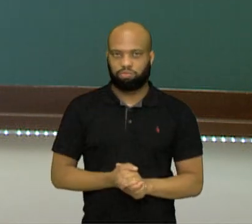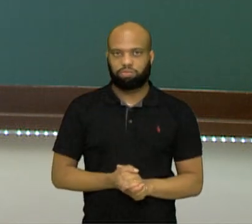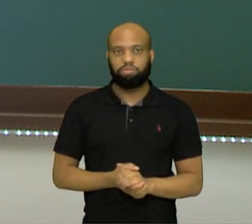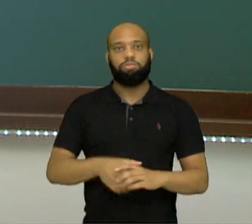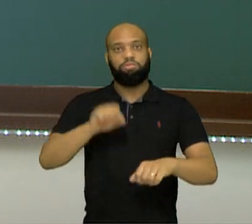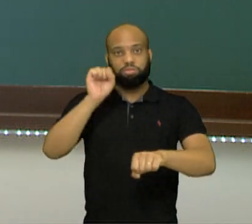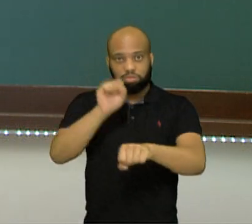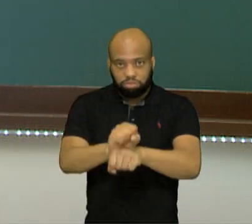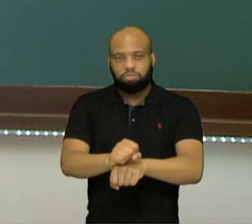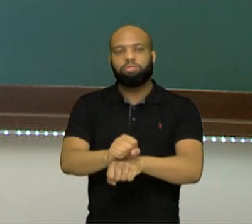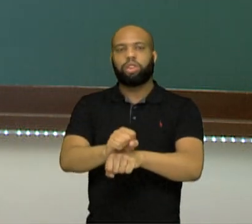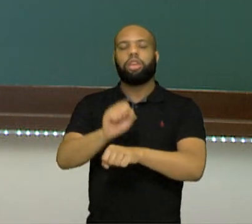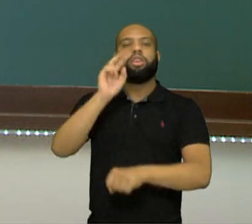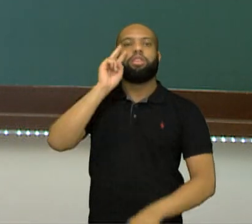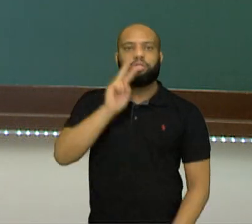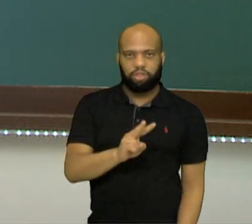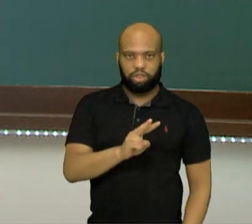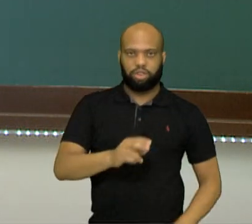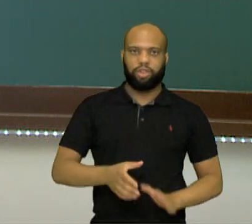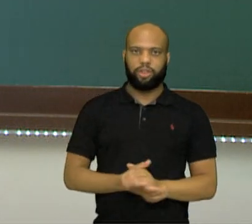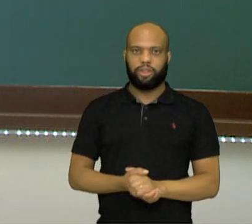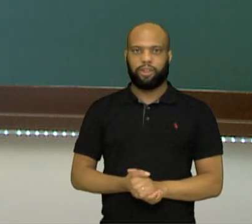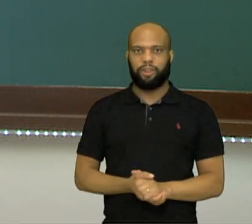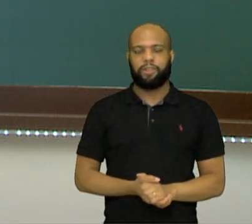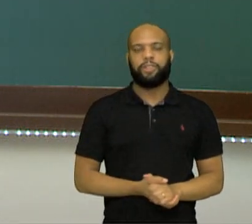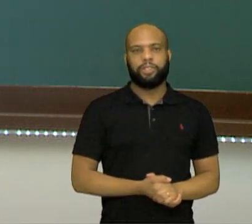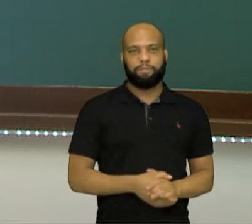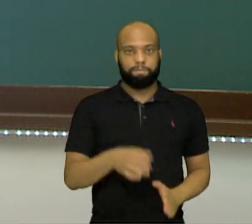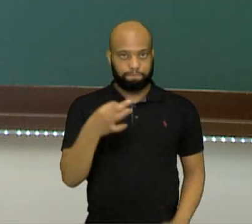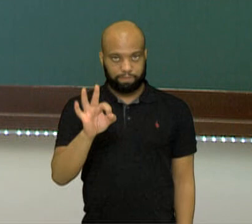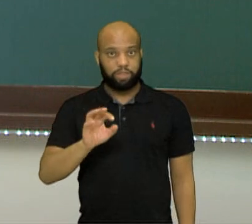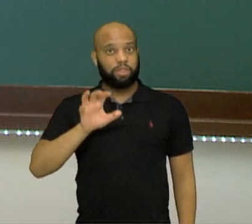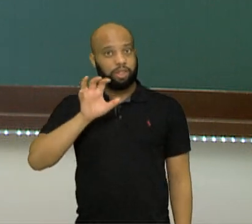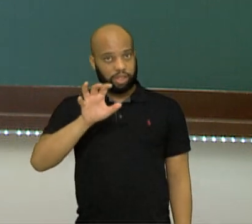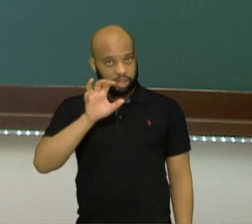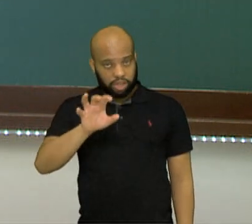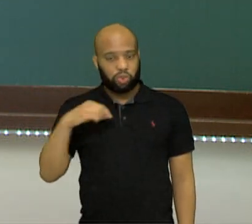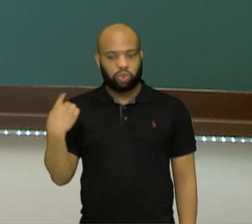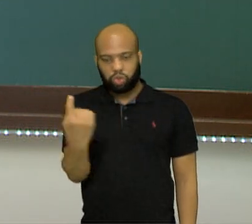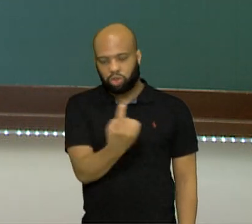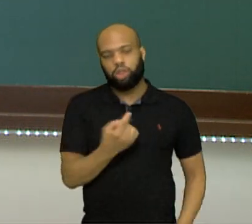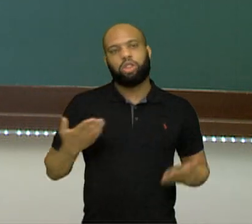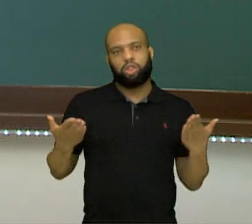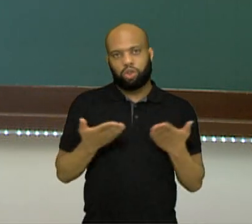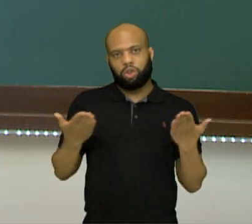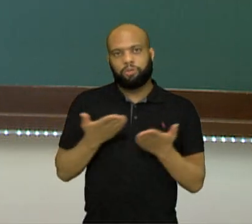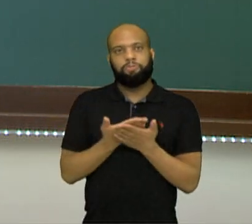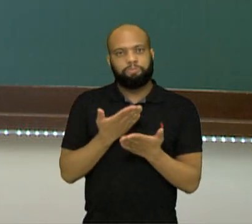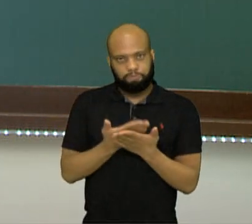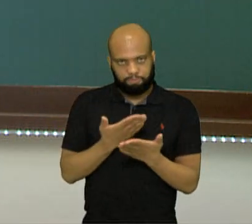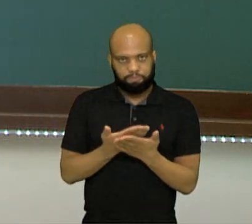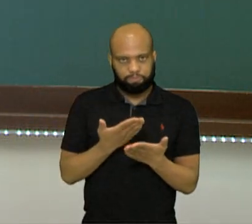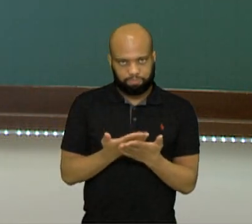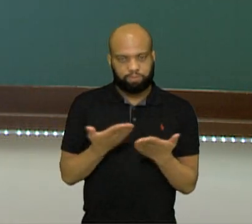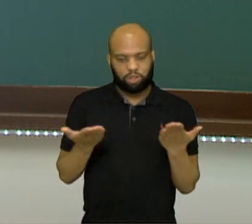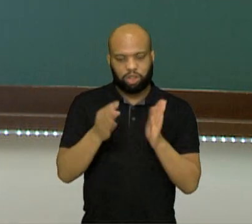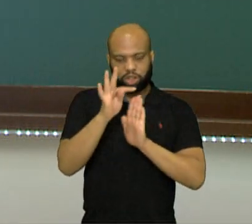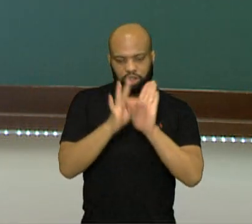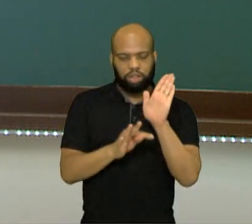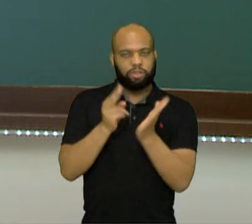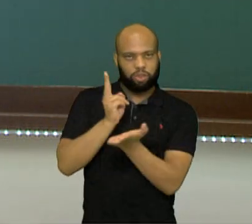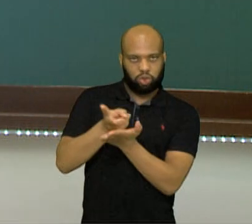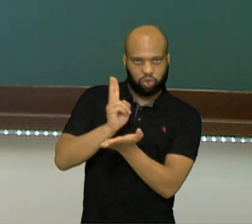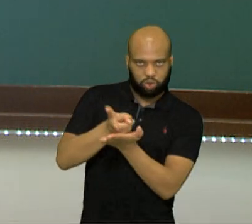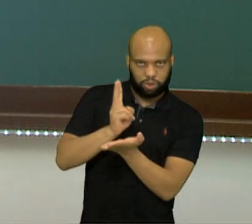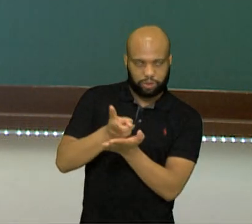estiver fazendo e ouça a outra pessoa. É isso que nós estamos vendo aqui, nós estamos vendo nesse texto. Vamos